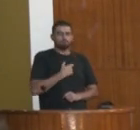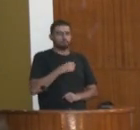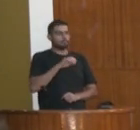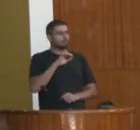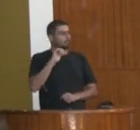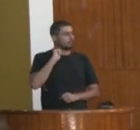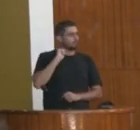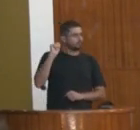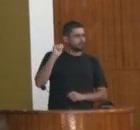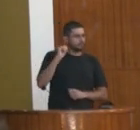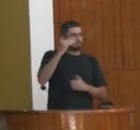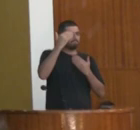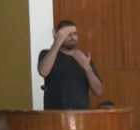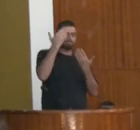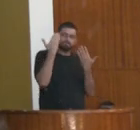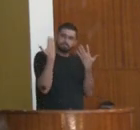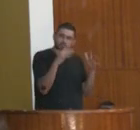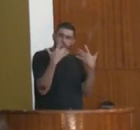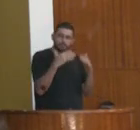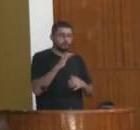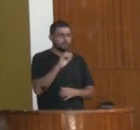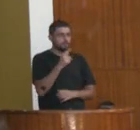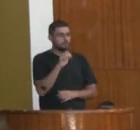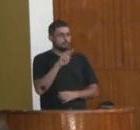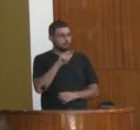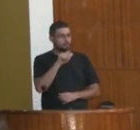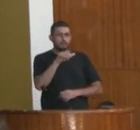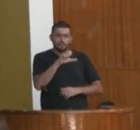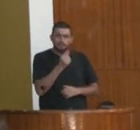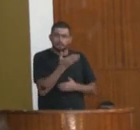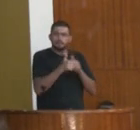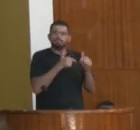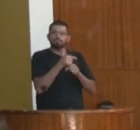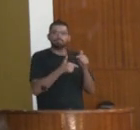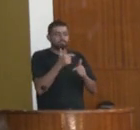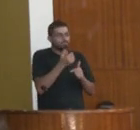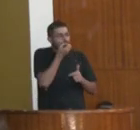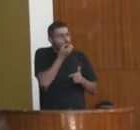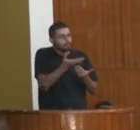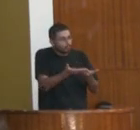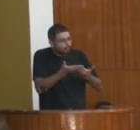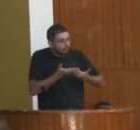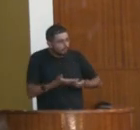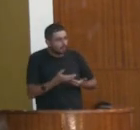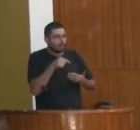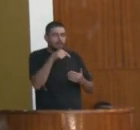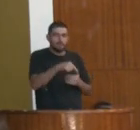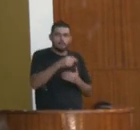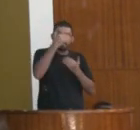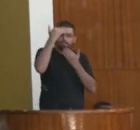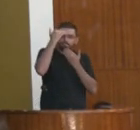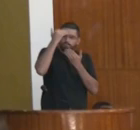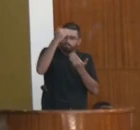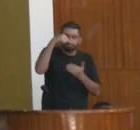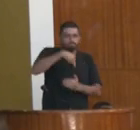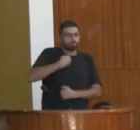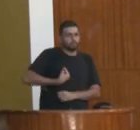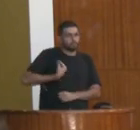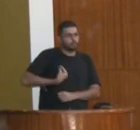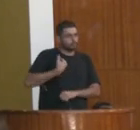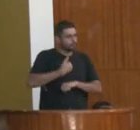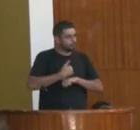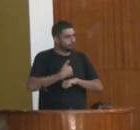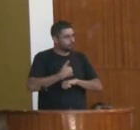Parabéns, Charles, pelo trabalho que você faz. Eu queria que você desse as boas-vindas, agradecer a tua vinda aqui em Volta